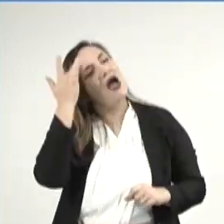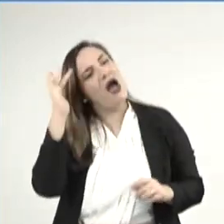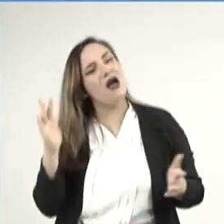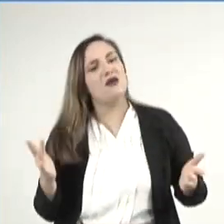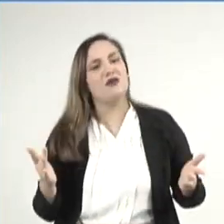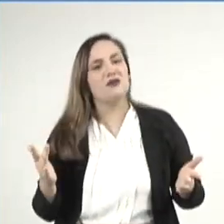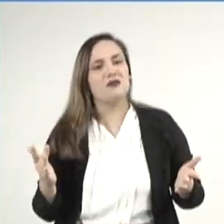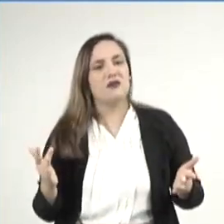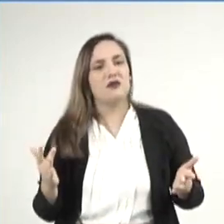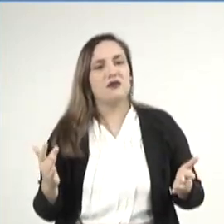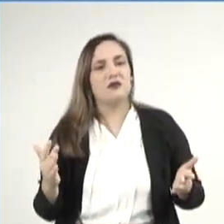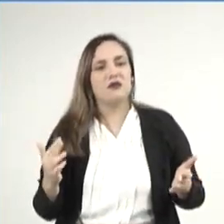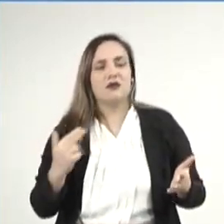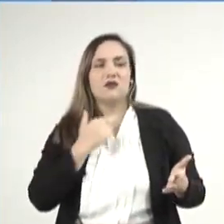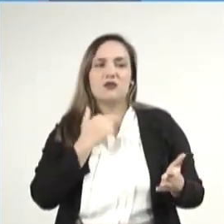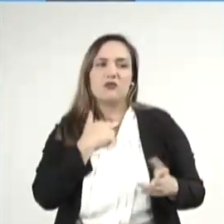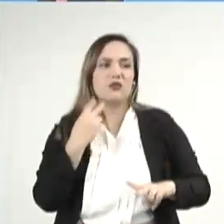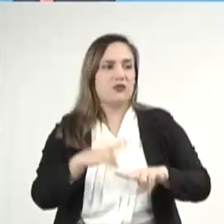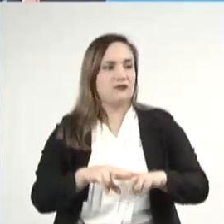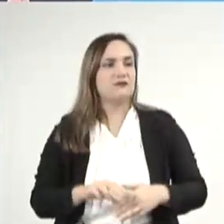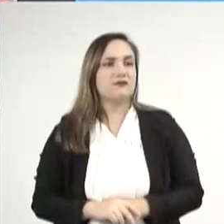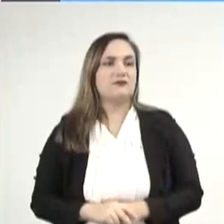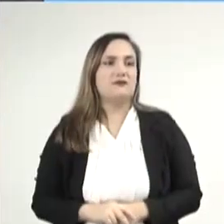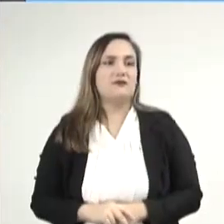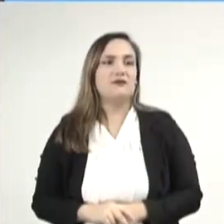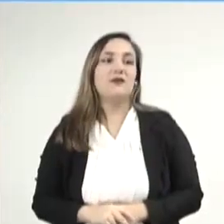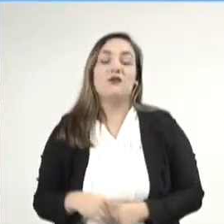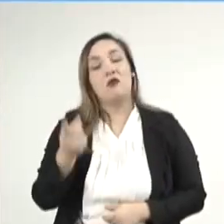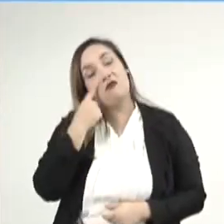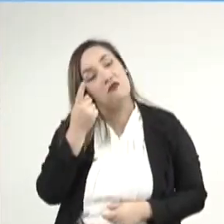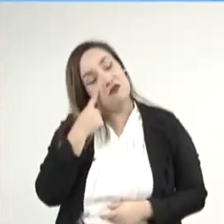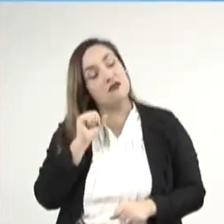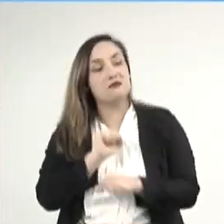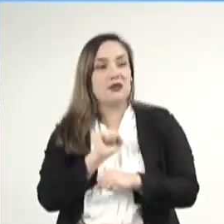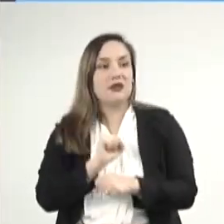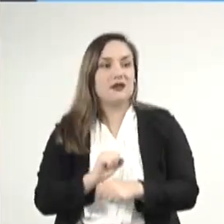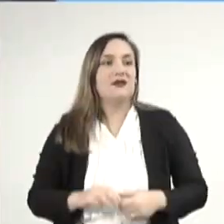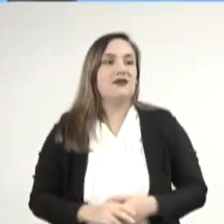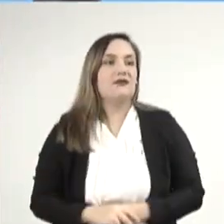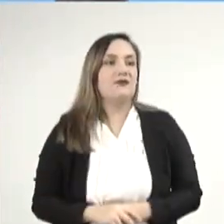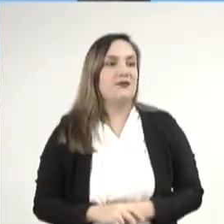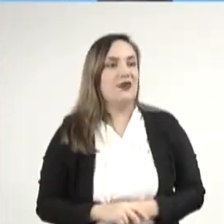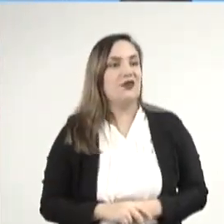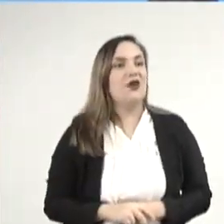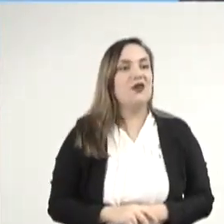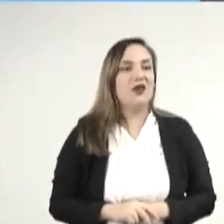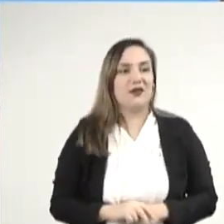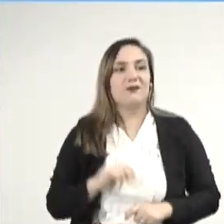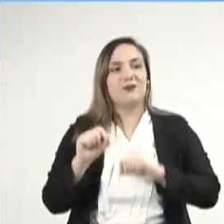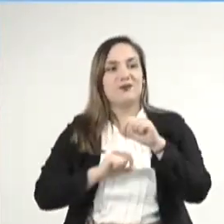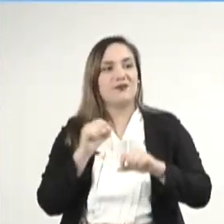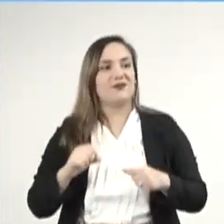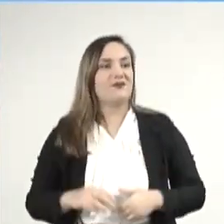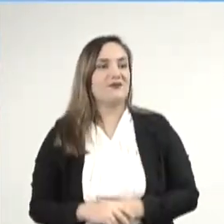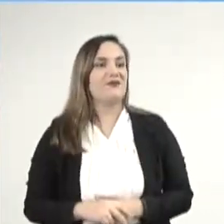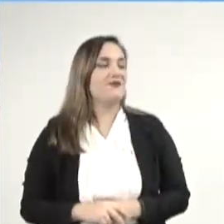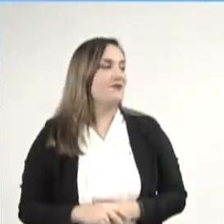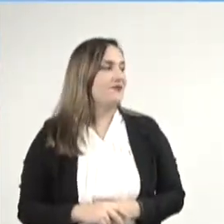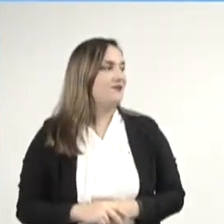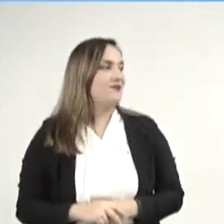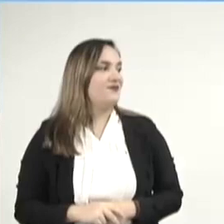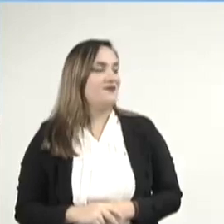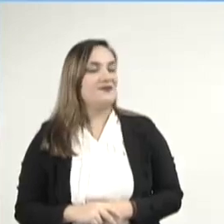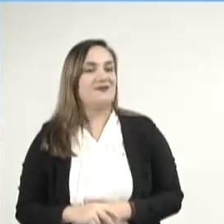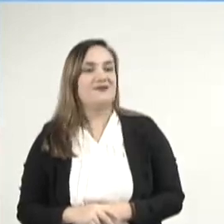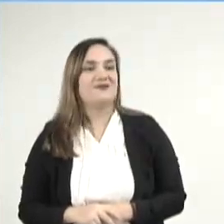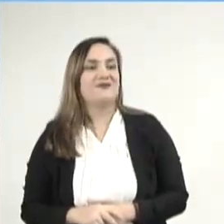o que ele está achando? Que não pode condenar. Bom, vamos ver. Eu estou aguardando aí o dia da prisão do presidente Bolsonaro, porque os